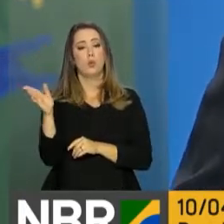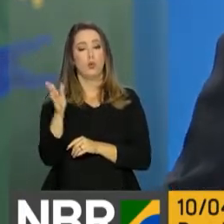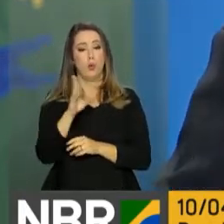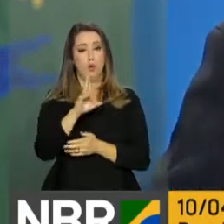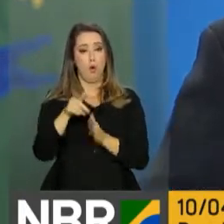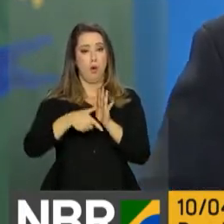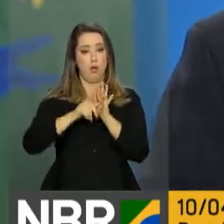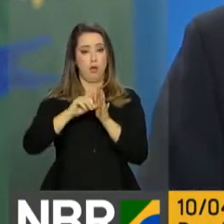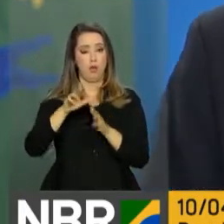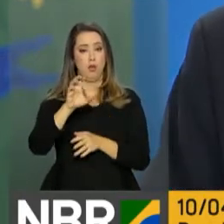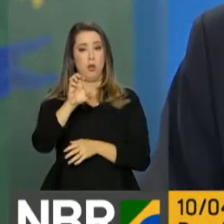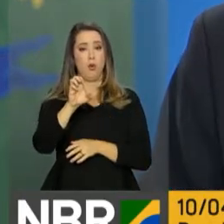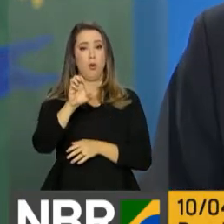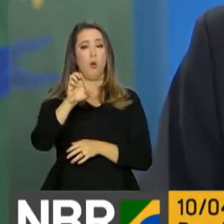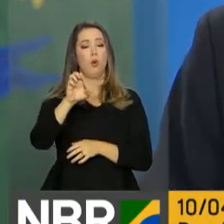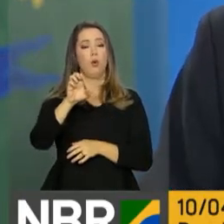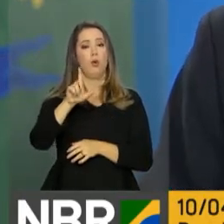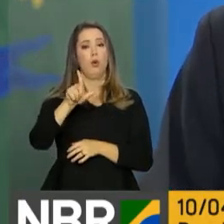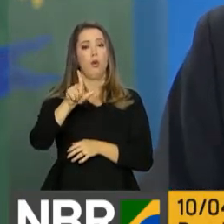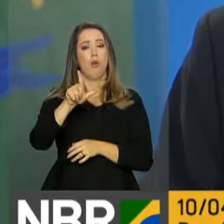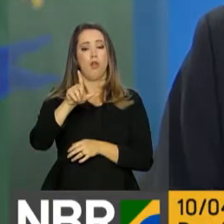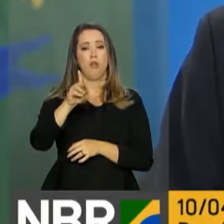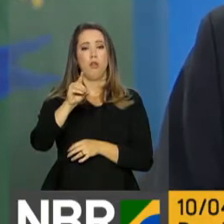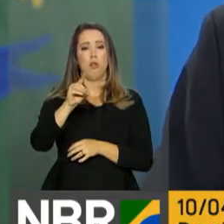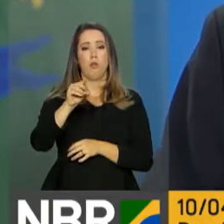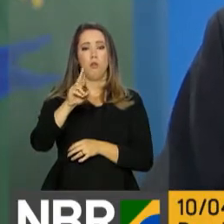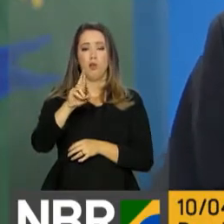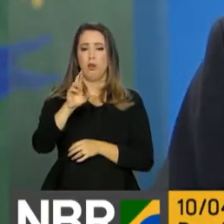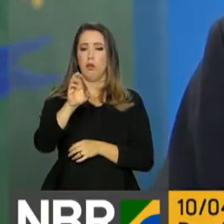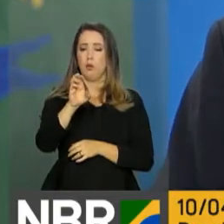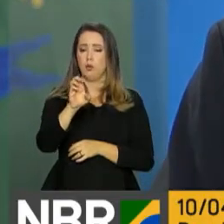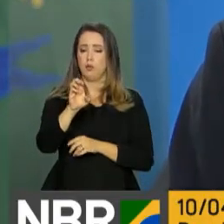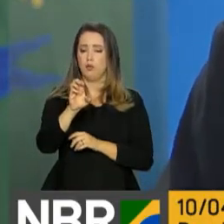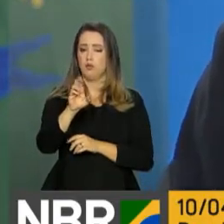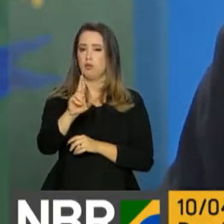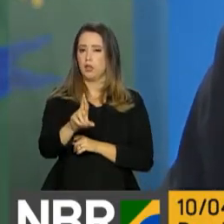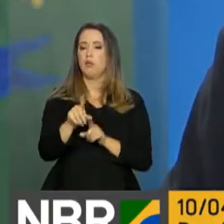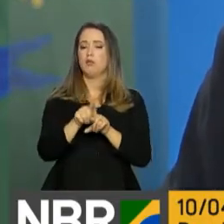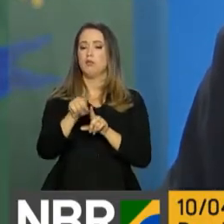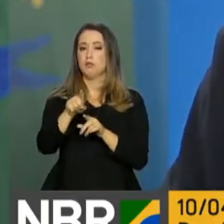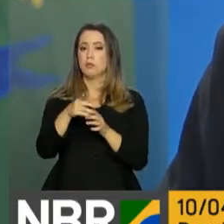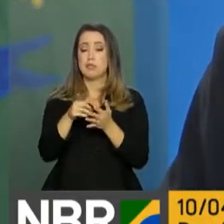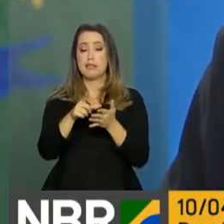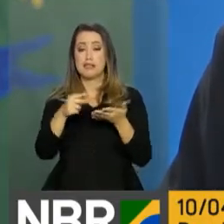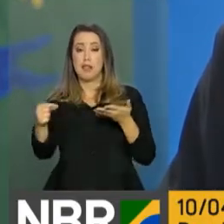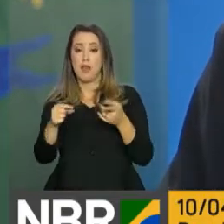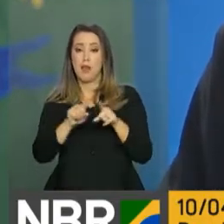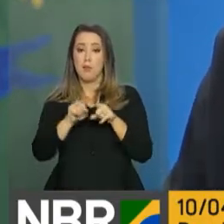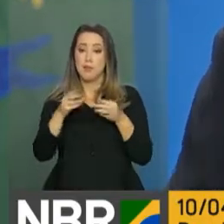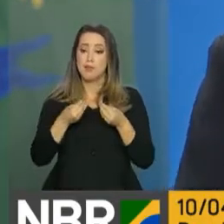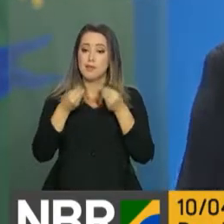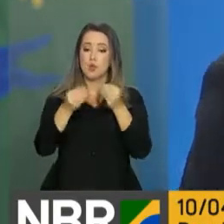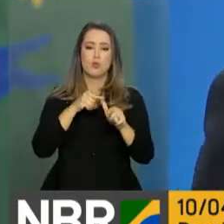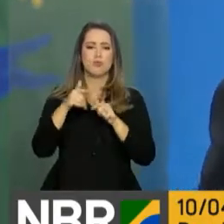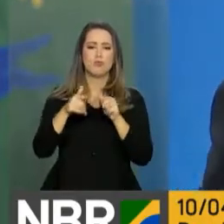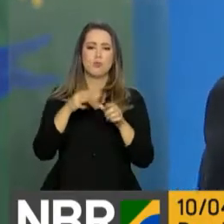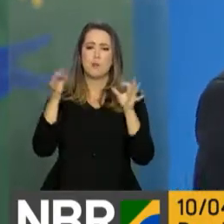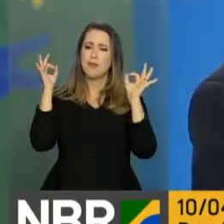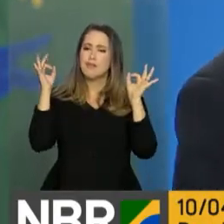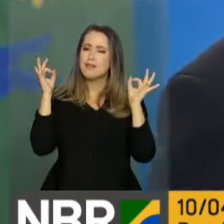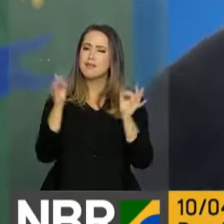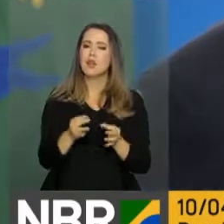Barbalho deixa um legado que é motivo de alegria cívica para todos nós, pois conduziu